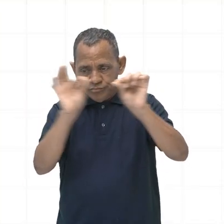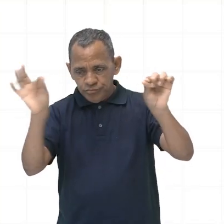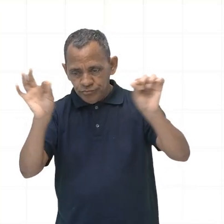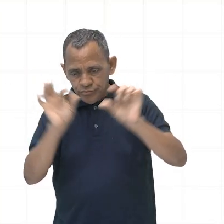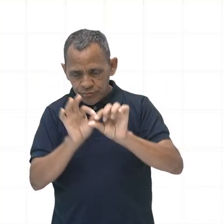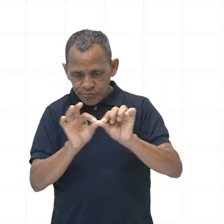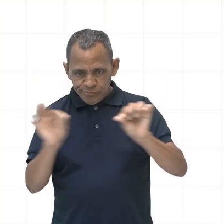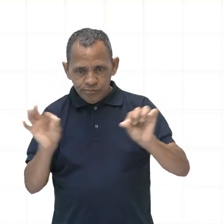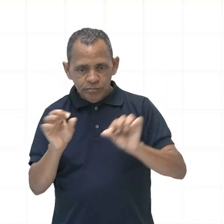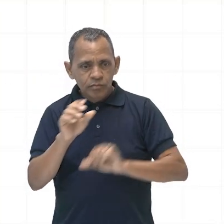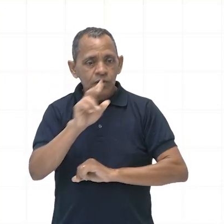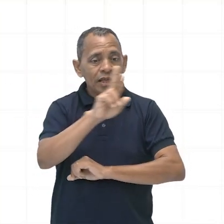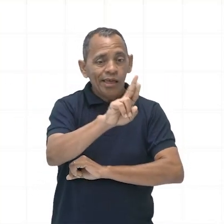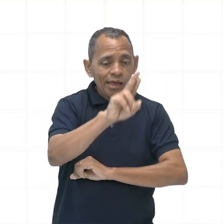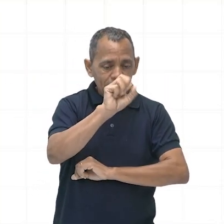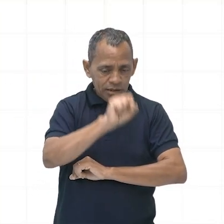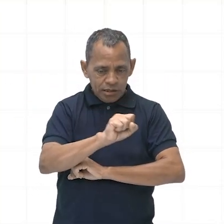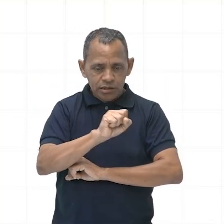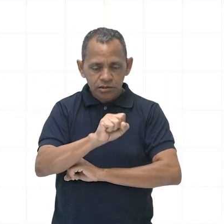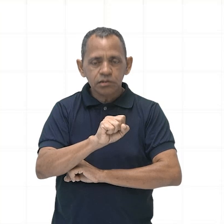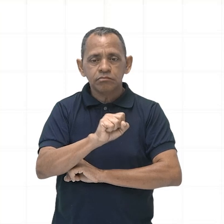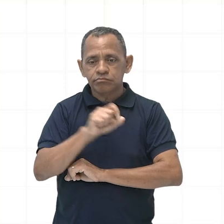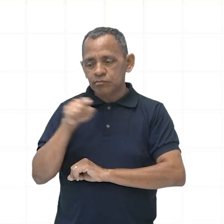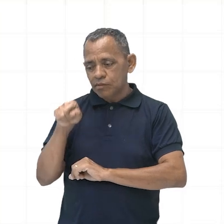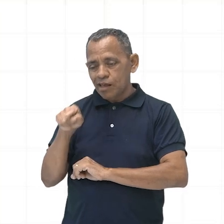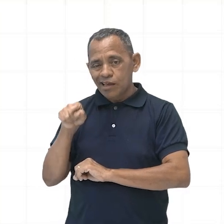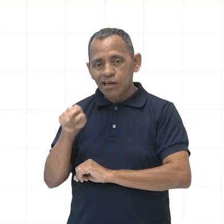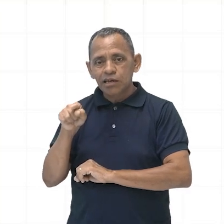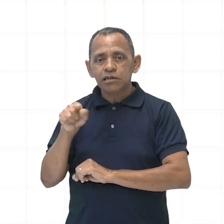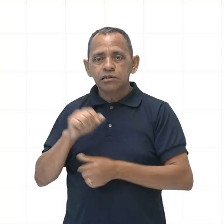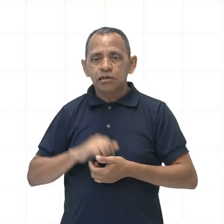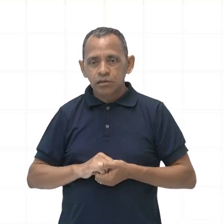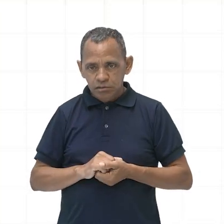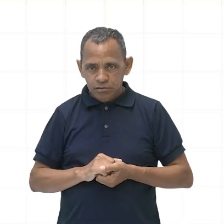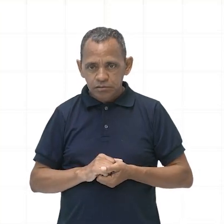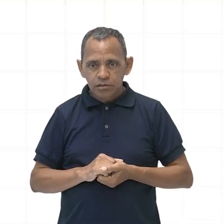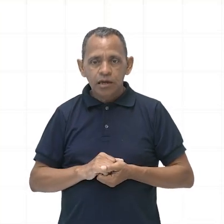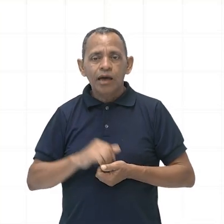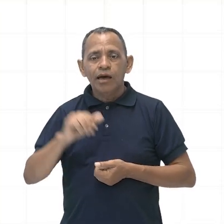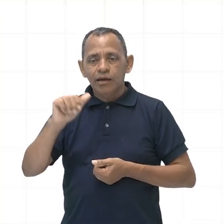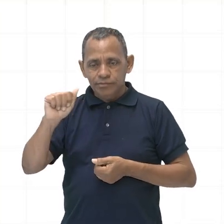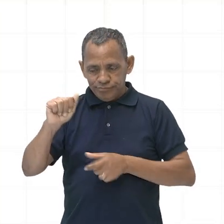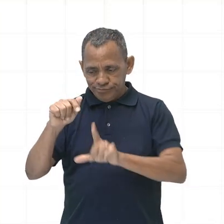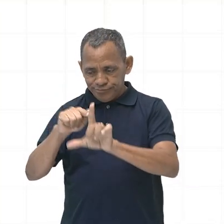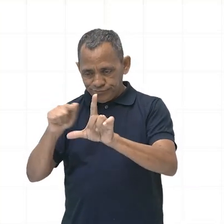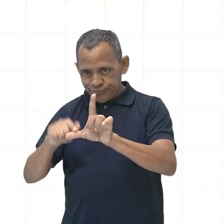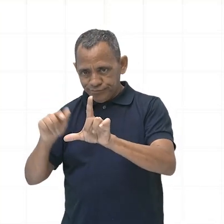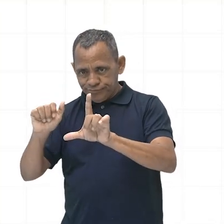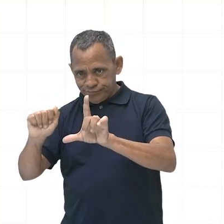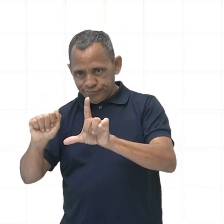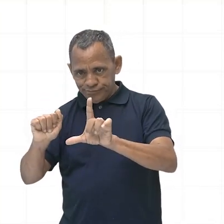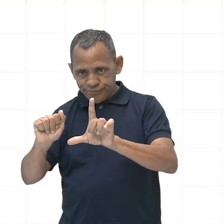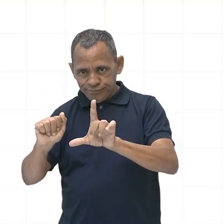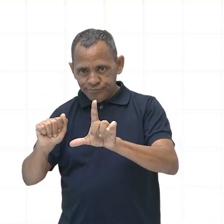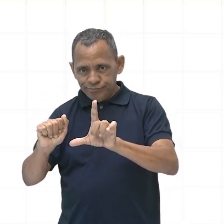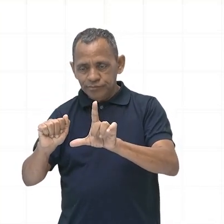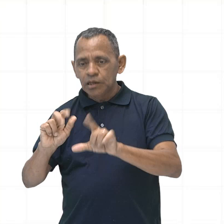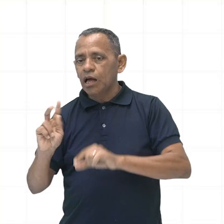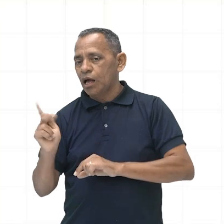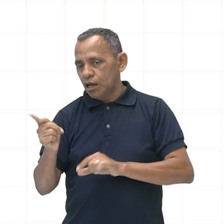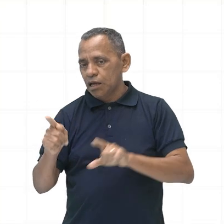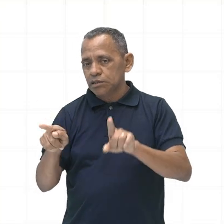esse ângulo A ficaria nessa regiãozinha aqui, ó. Então, o ângulo A e o ângulo